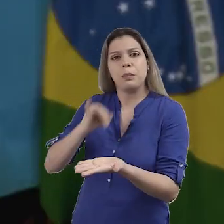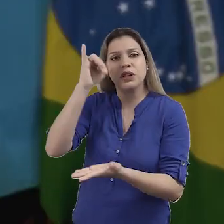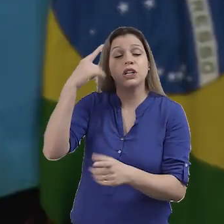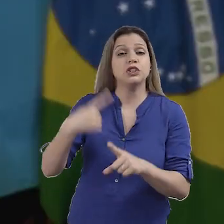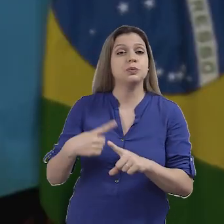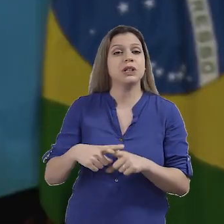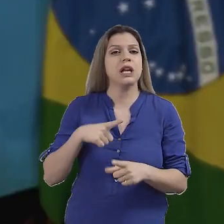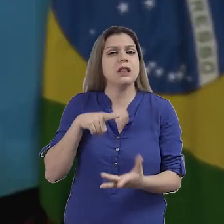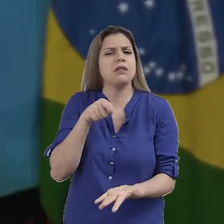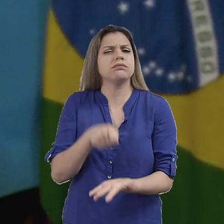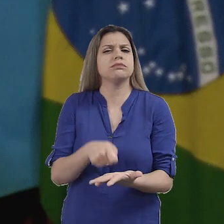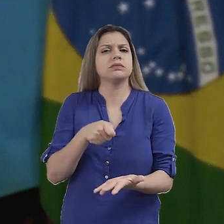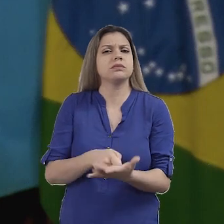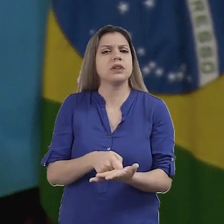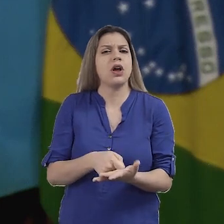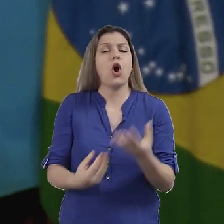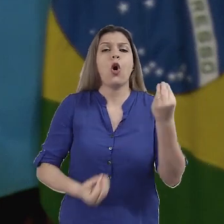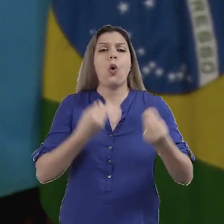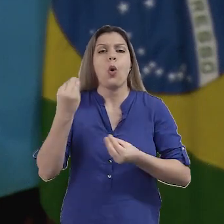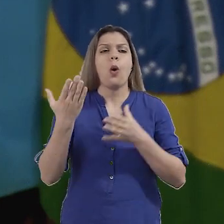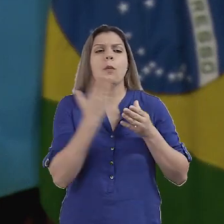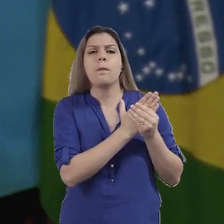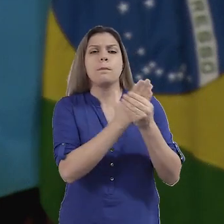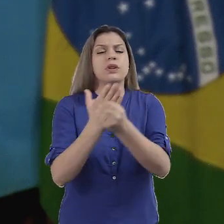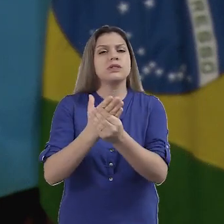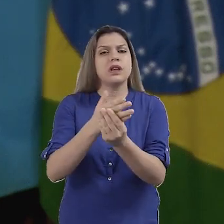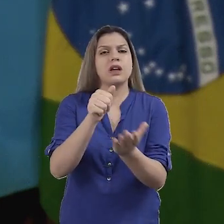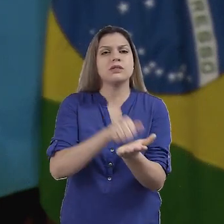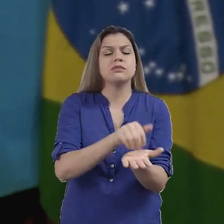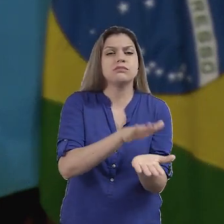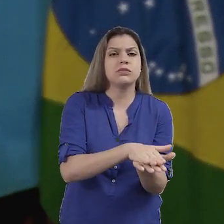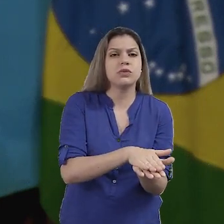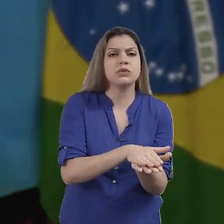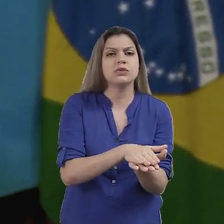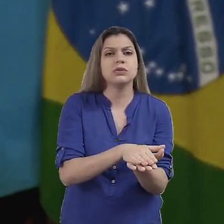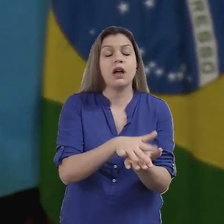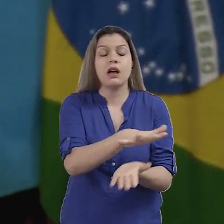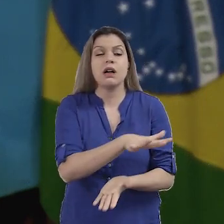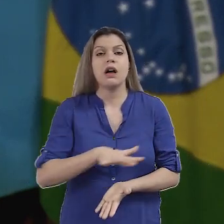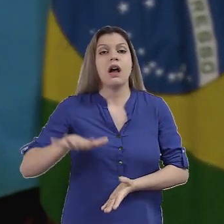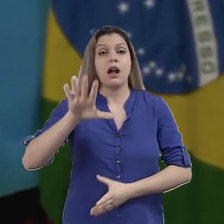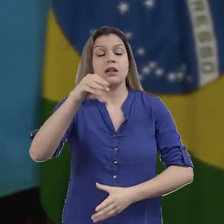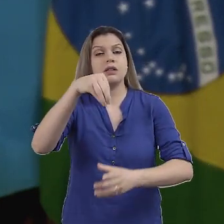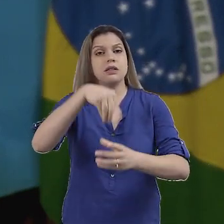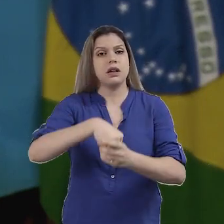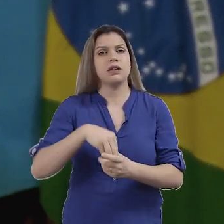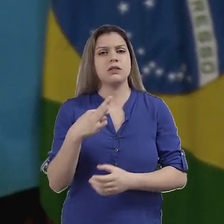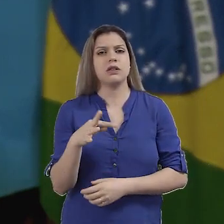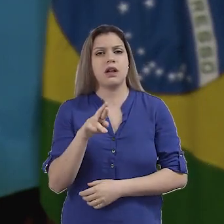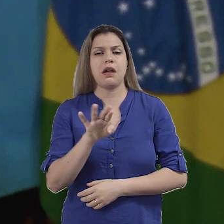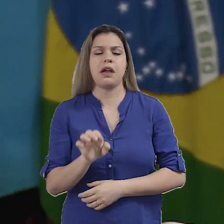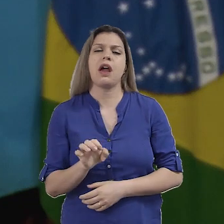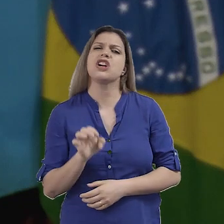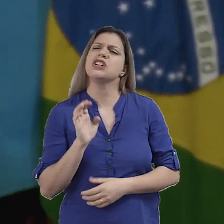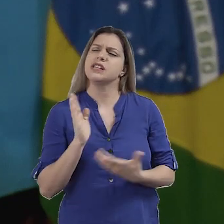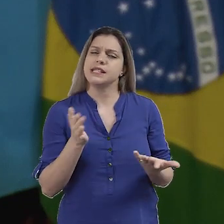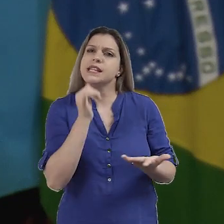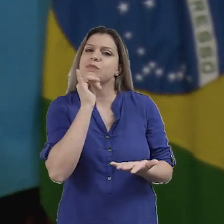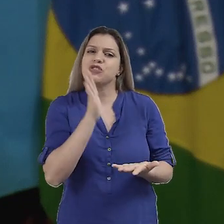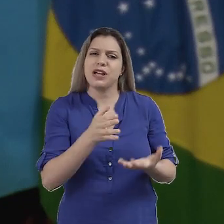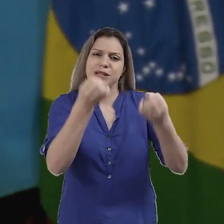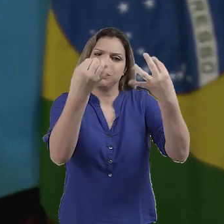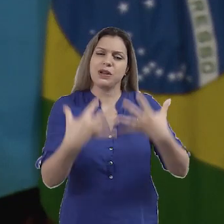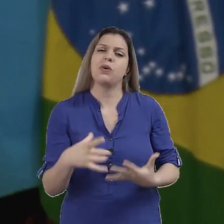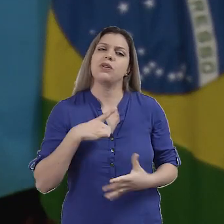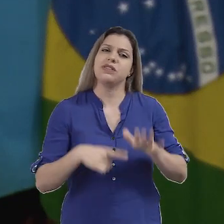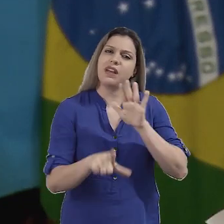importante porque ela disciplina o rito dos processos de penalidade no âmbito do TRE. Porque já existem as leis, como a